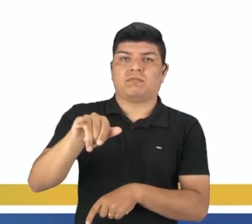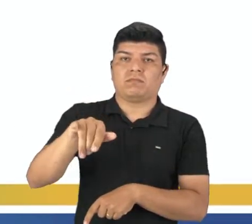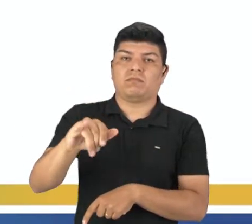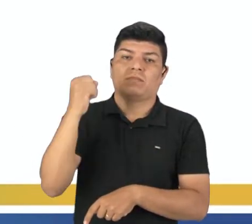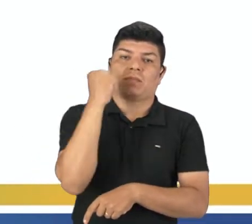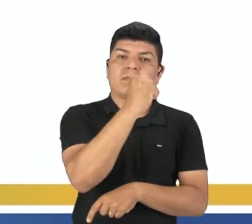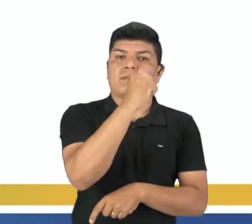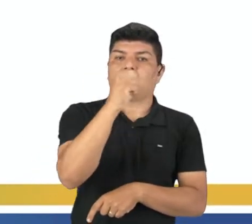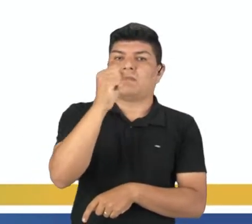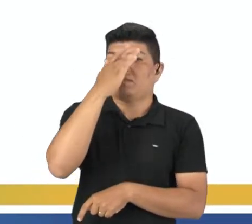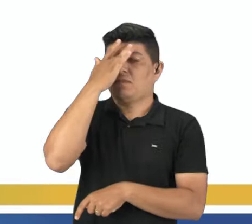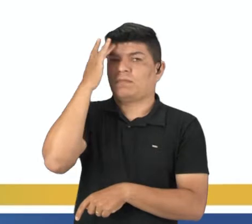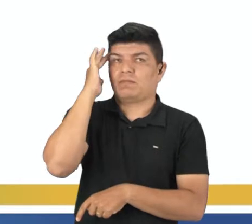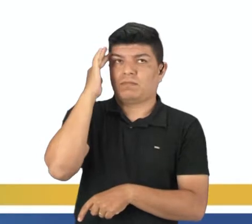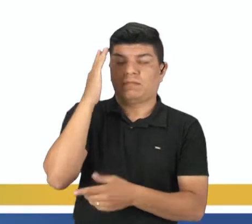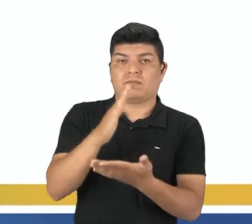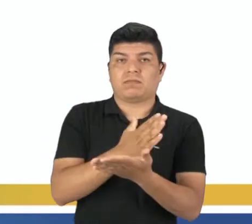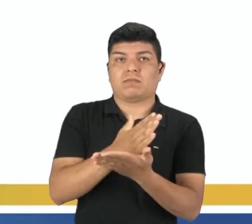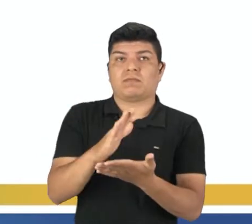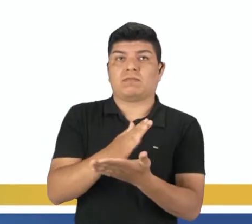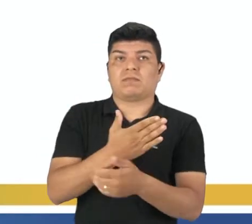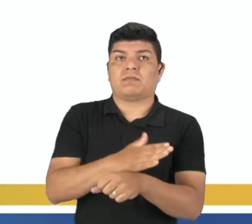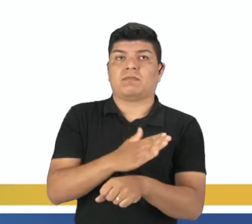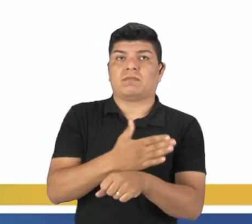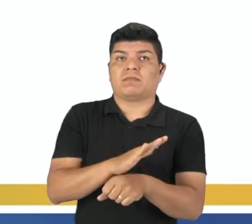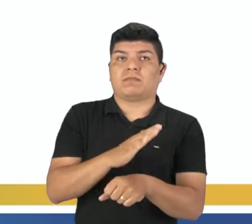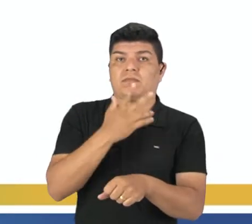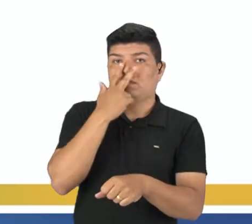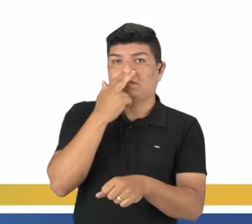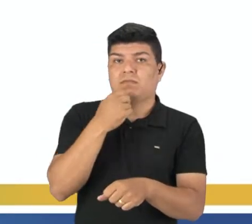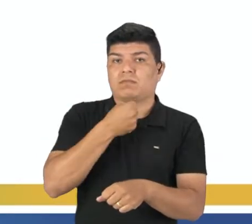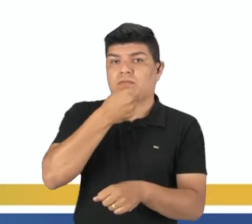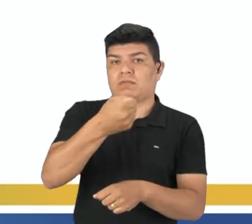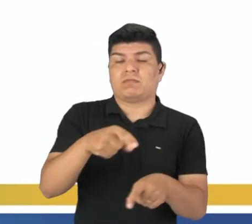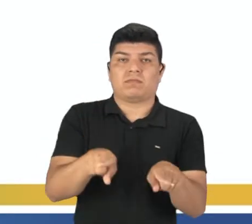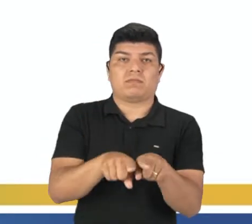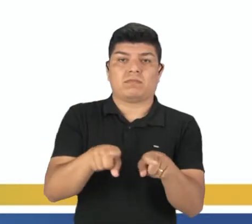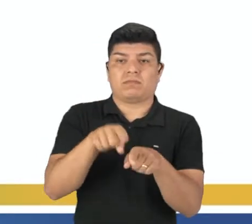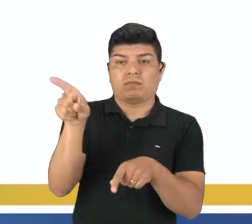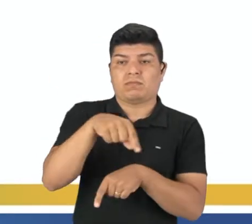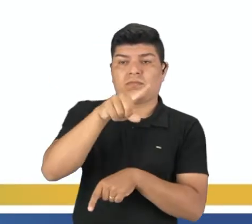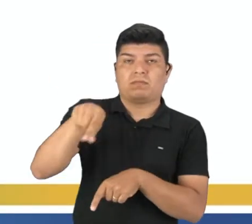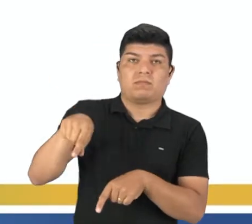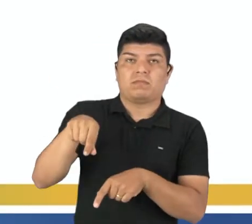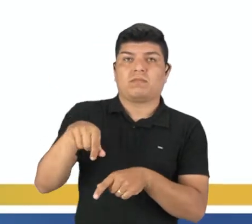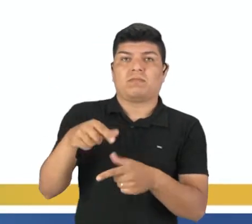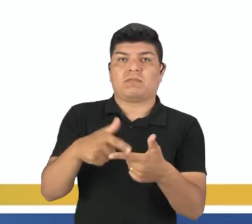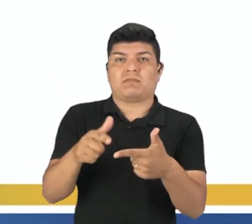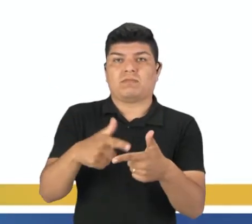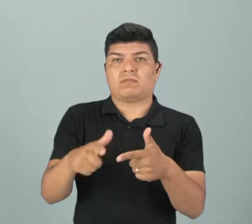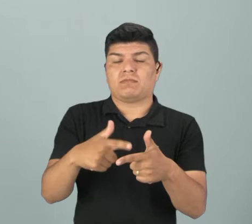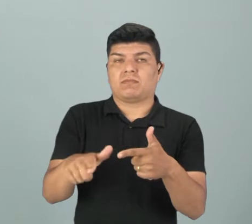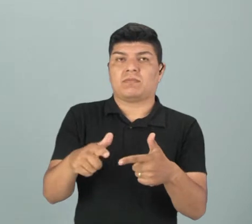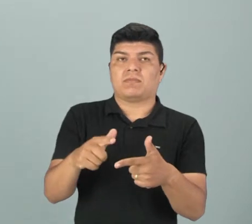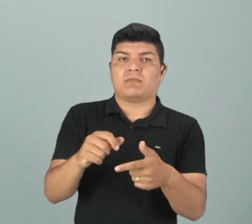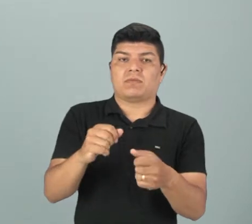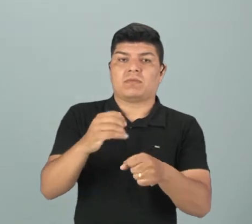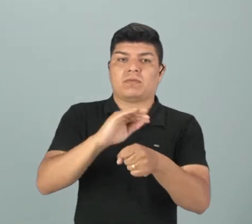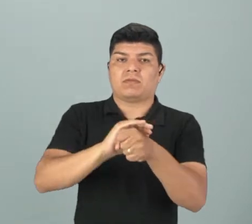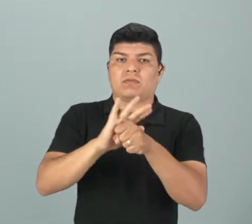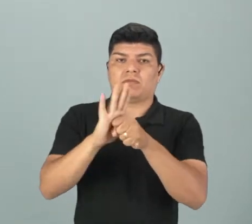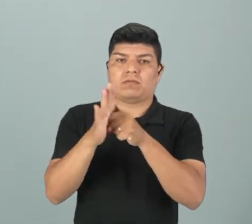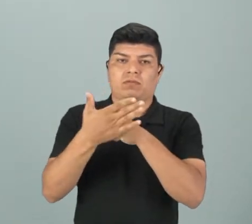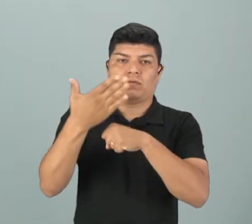matar alguns opositores, além de praticar censura à imprensa e de tirar a Itália de crise. Então, o fascismo na